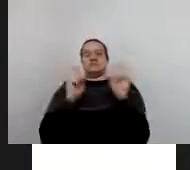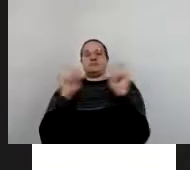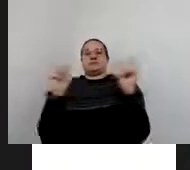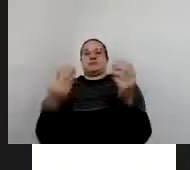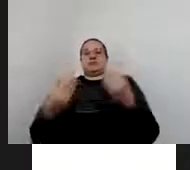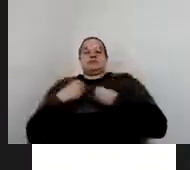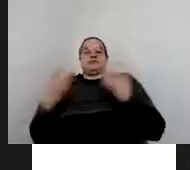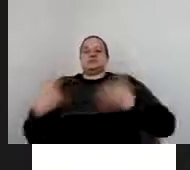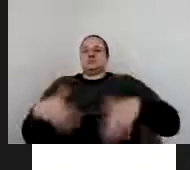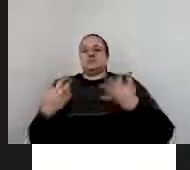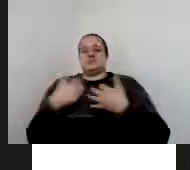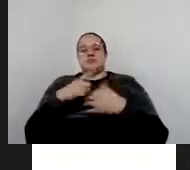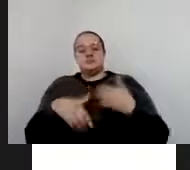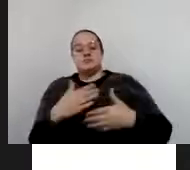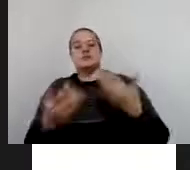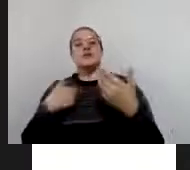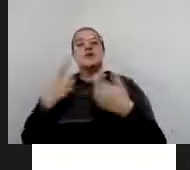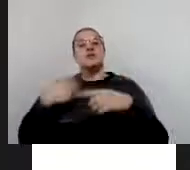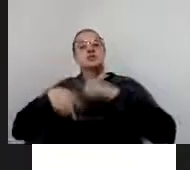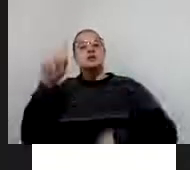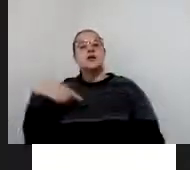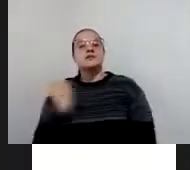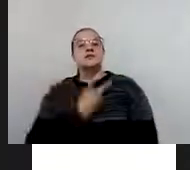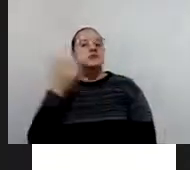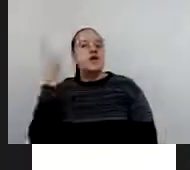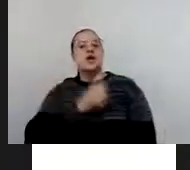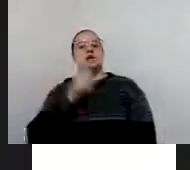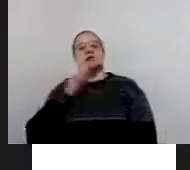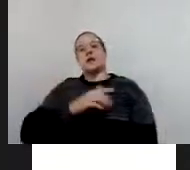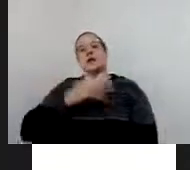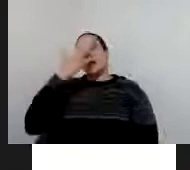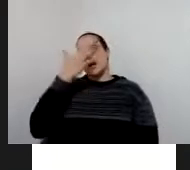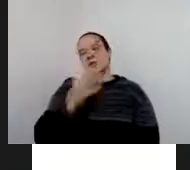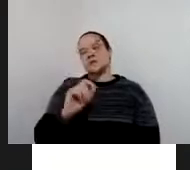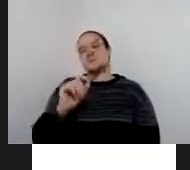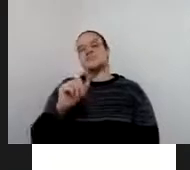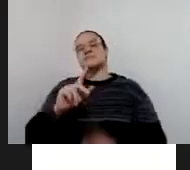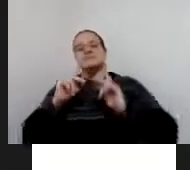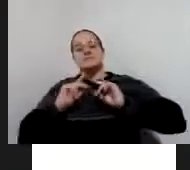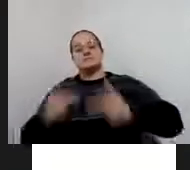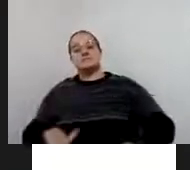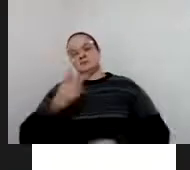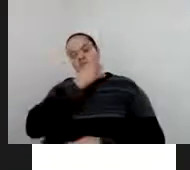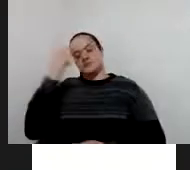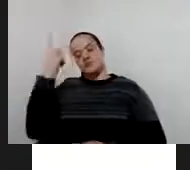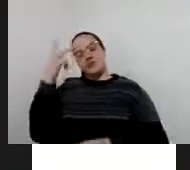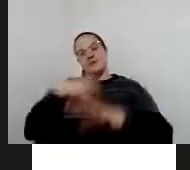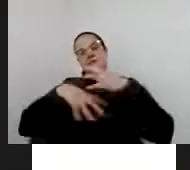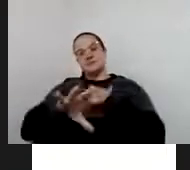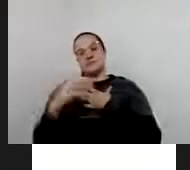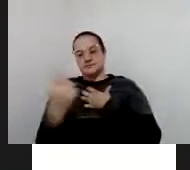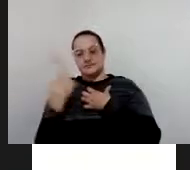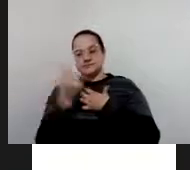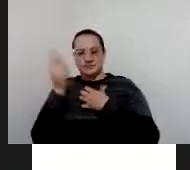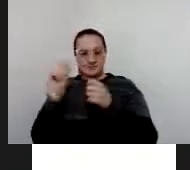processo como um todo. Sucesso para todos nós, para que a gente possa estar entendendo que o ser humano ainda precisa do apoio do outro. Sozinho não vamos fazer